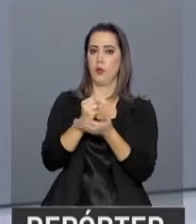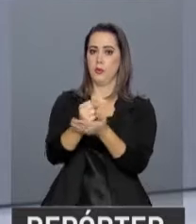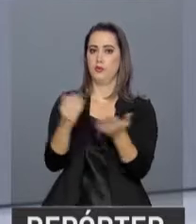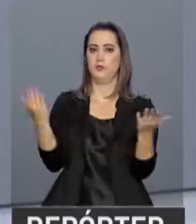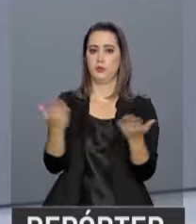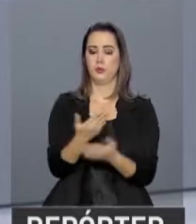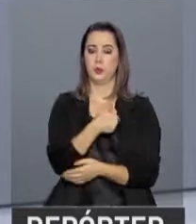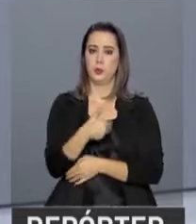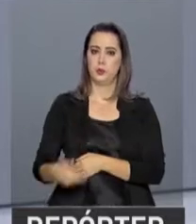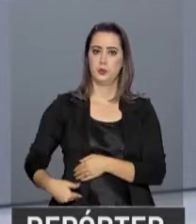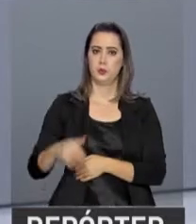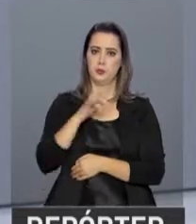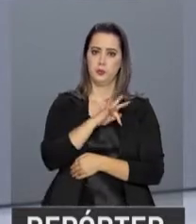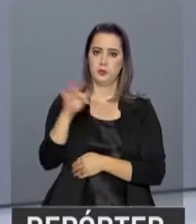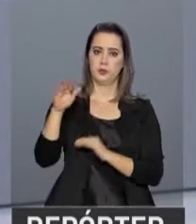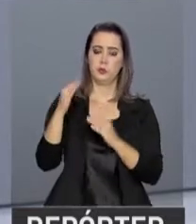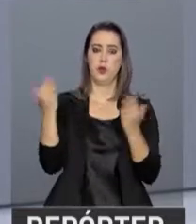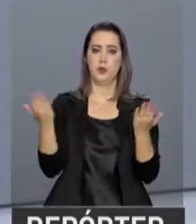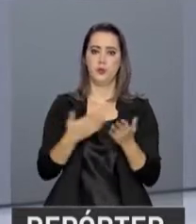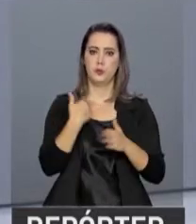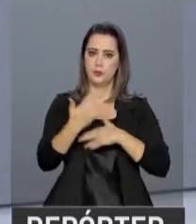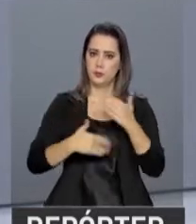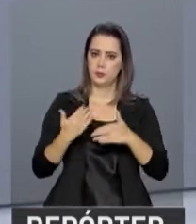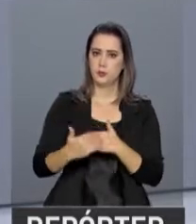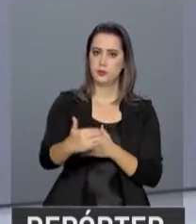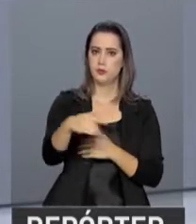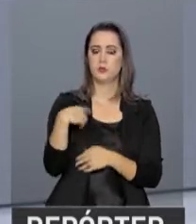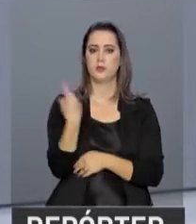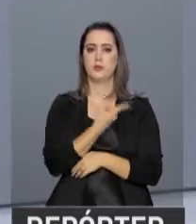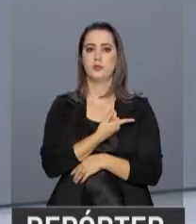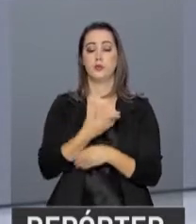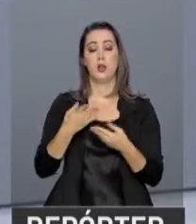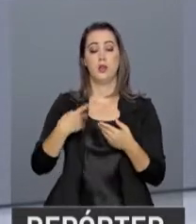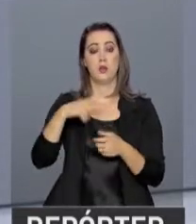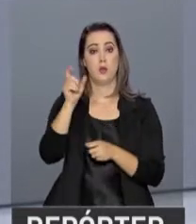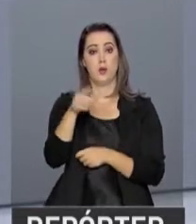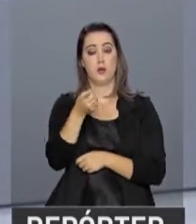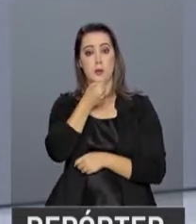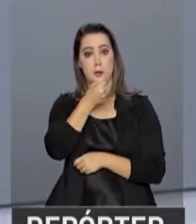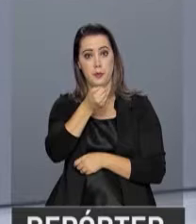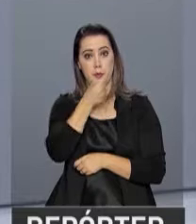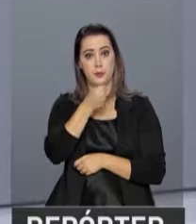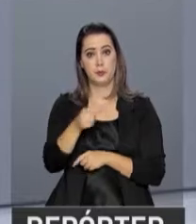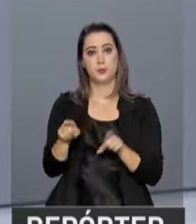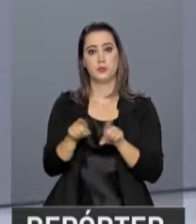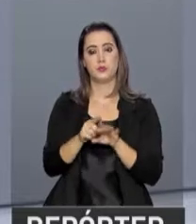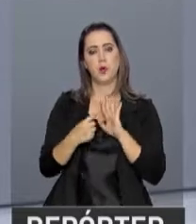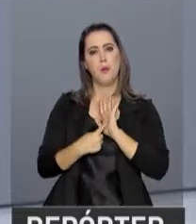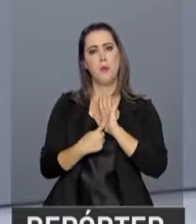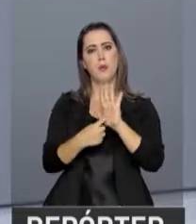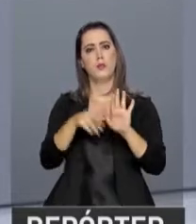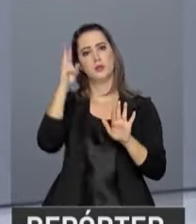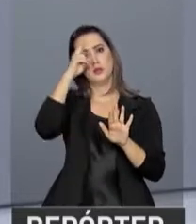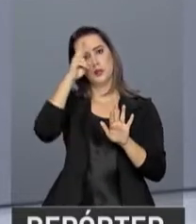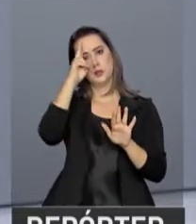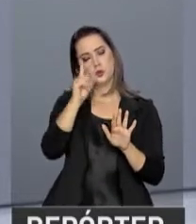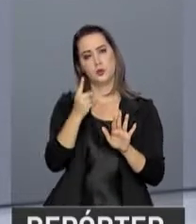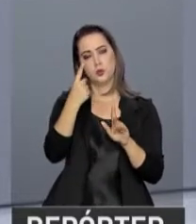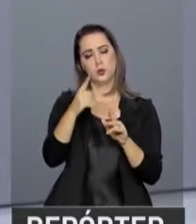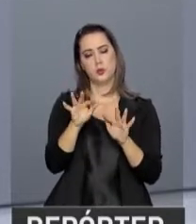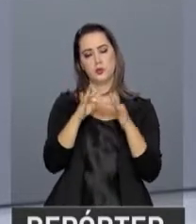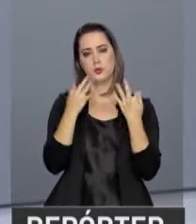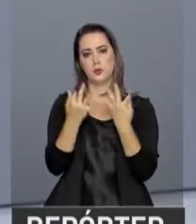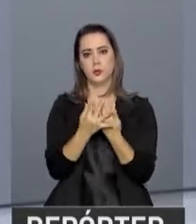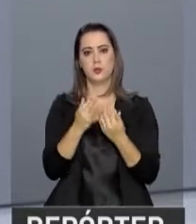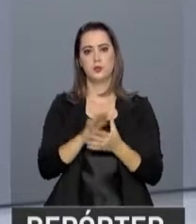pelo governo federal no programa Agora é Avançar. A nossa enviada especial, Caroline Blaut, mostra uma história de uma dessas